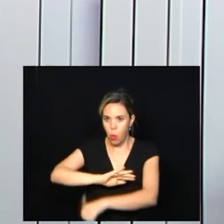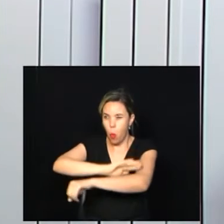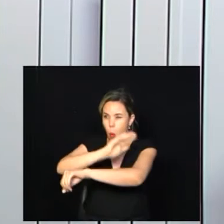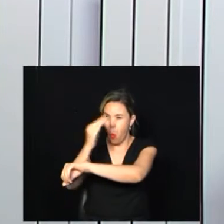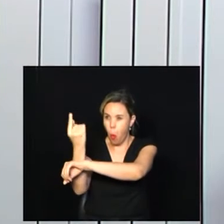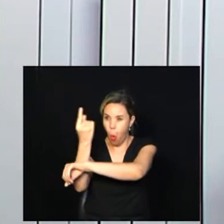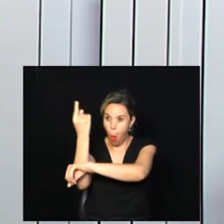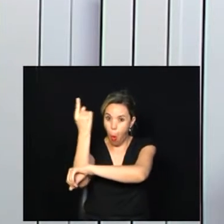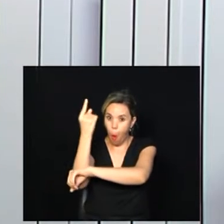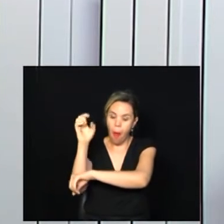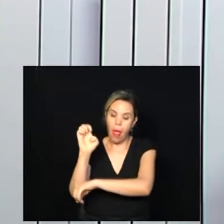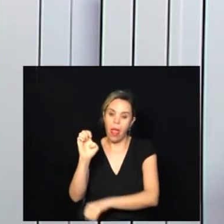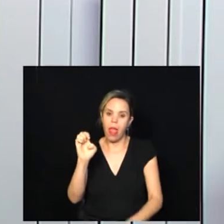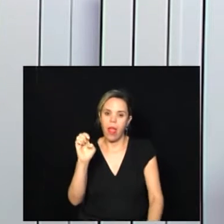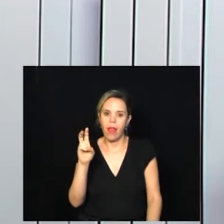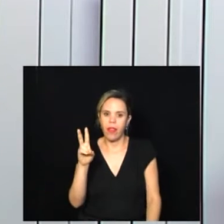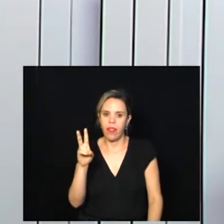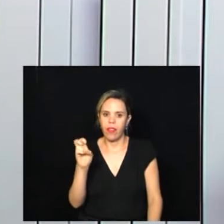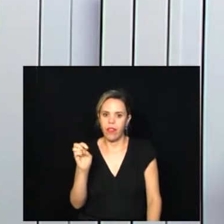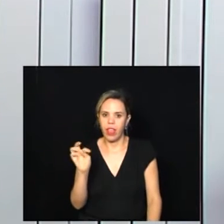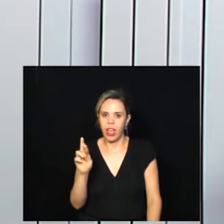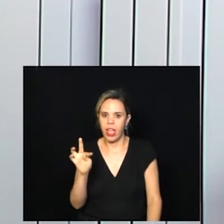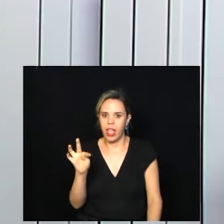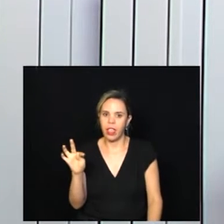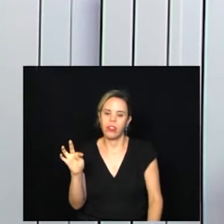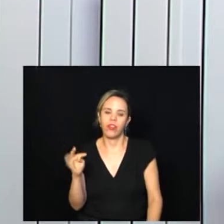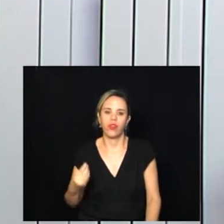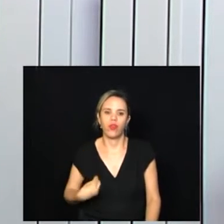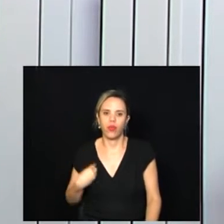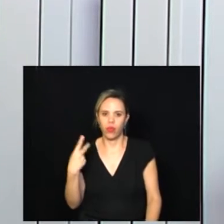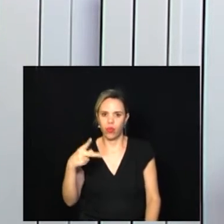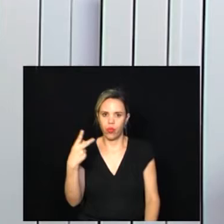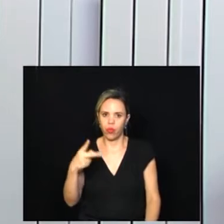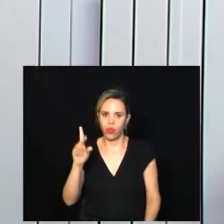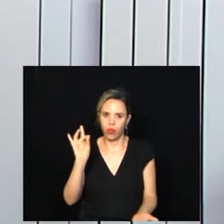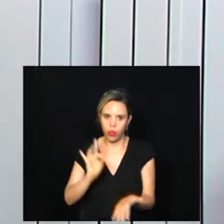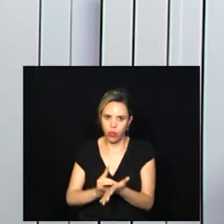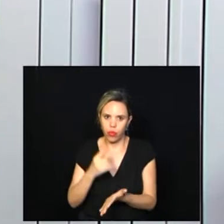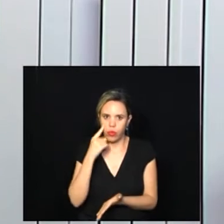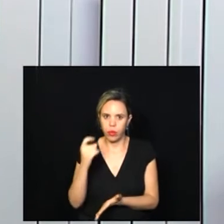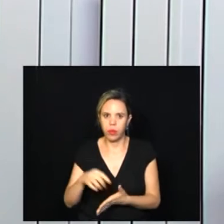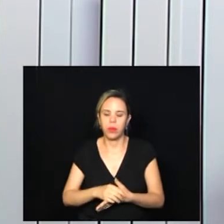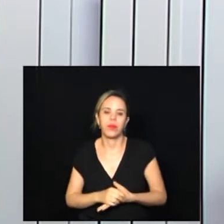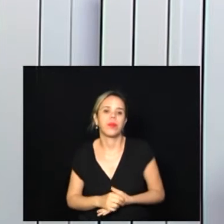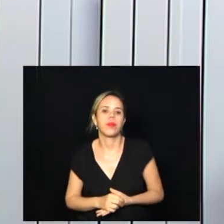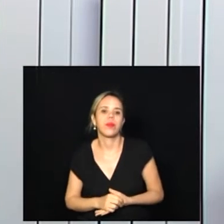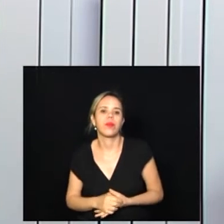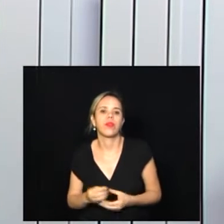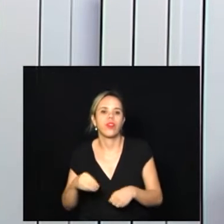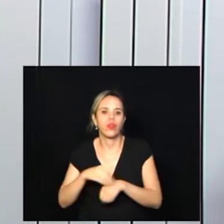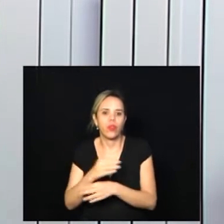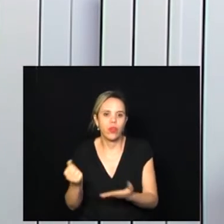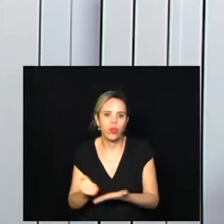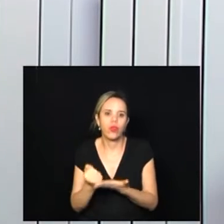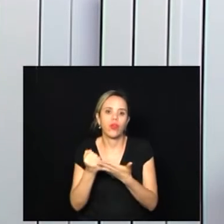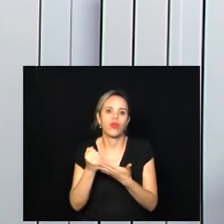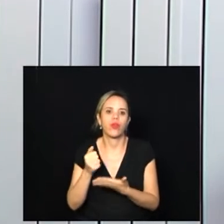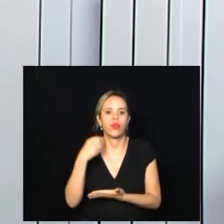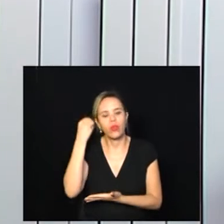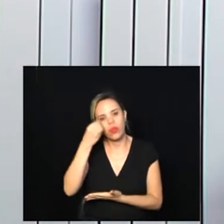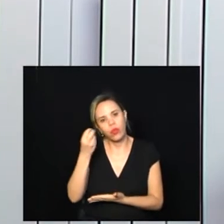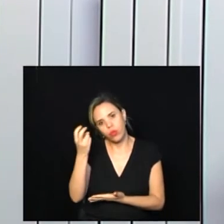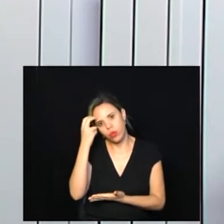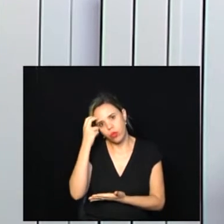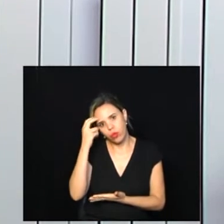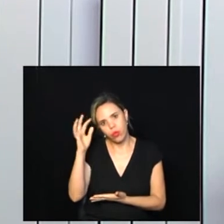Everest. Então, mas também fez parte da sua vida. Isso realmente é muito interessante e que te trouxe uma bagagem